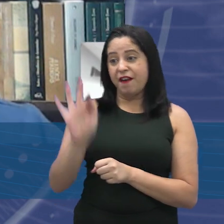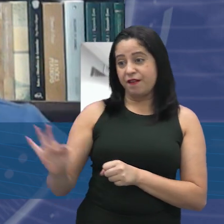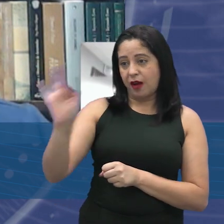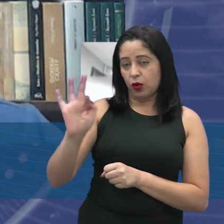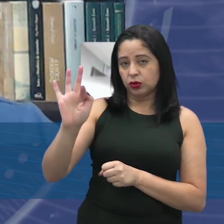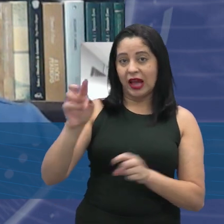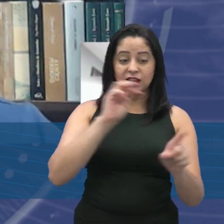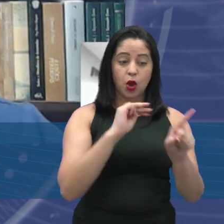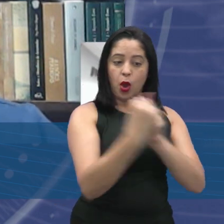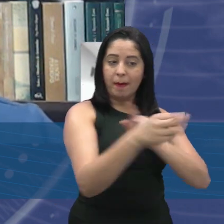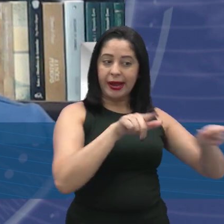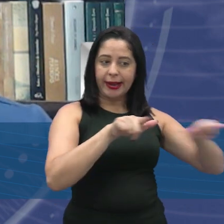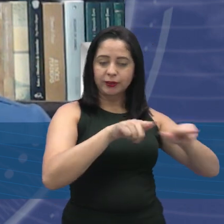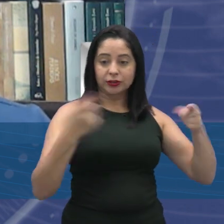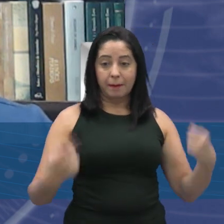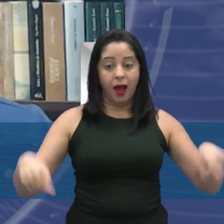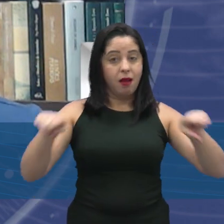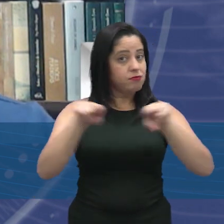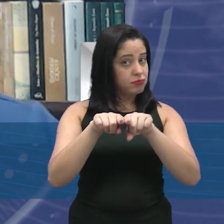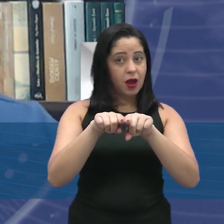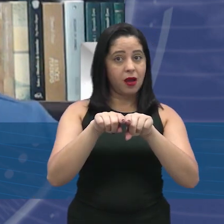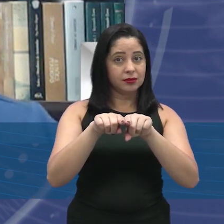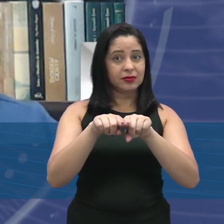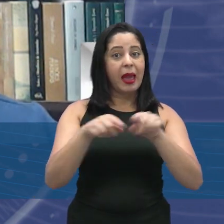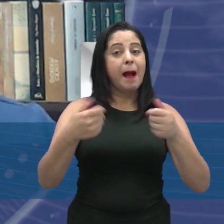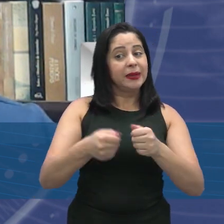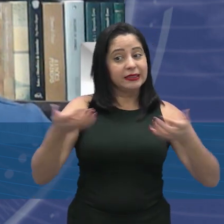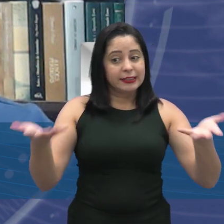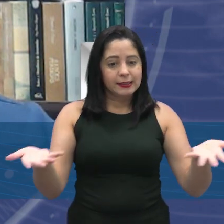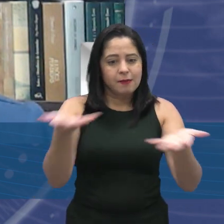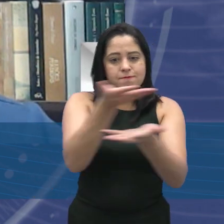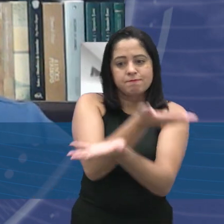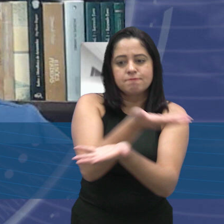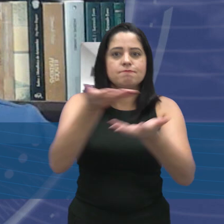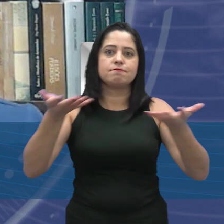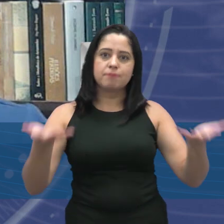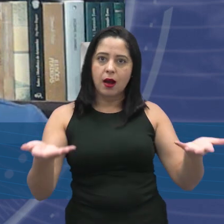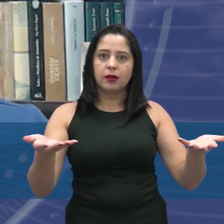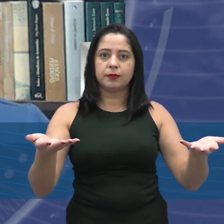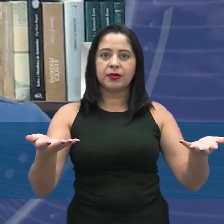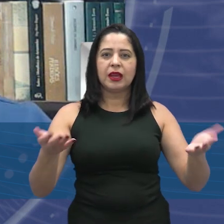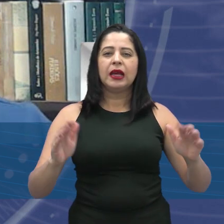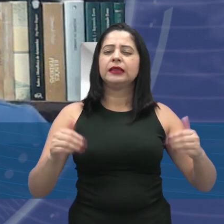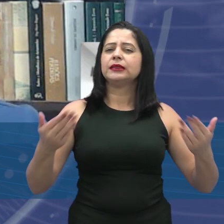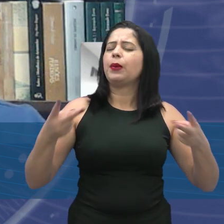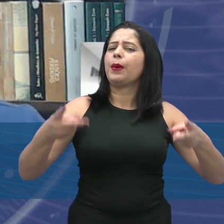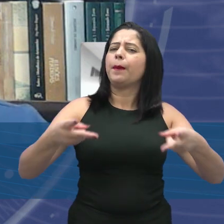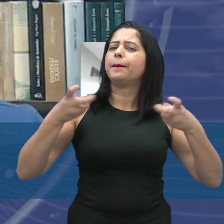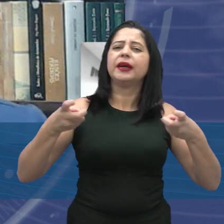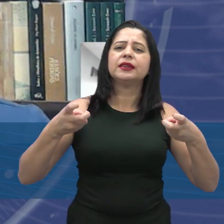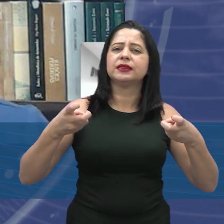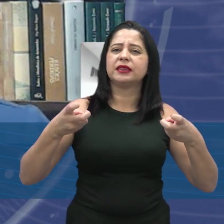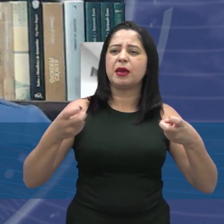a universidade tenha que responder só ao mercado, mas o mercado precisa estar alinhado com ela. Então, quando a gente percebe que não